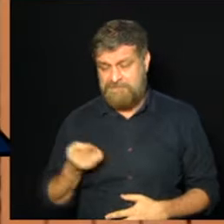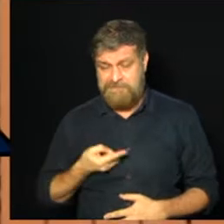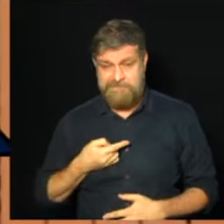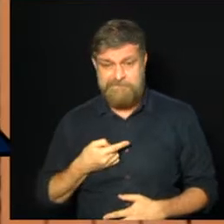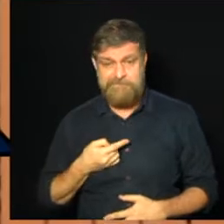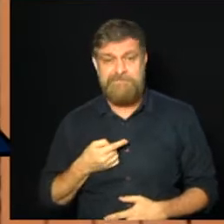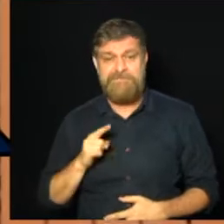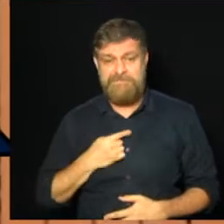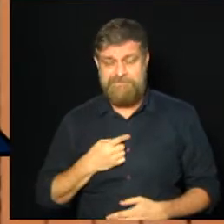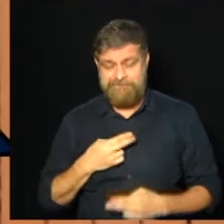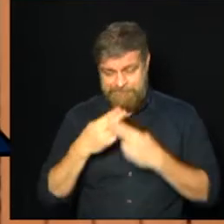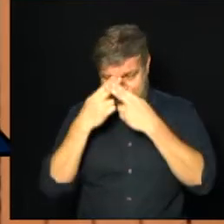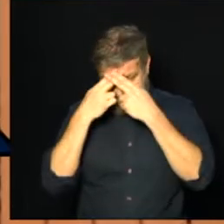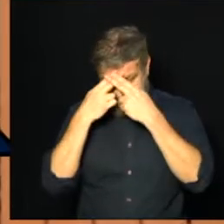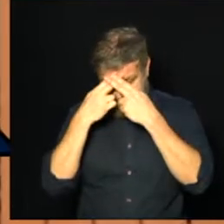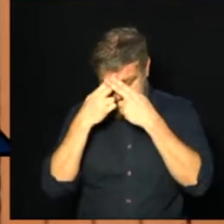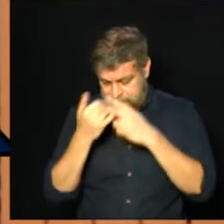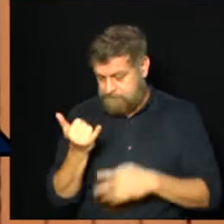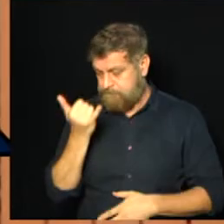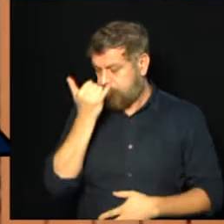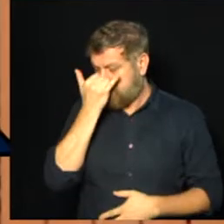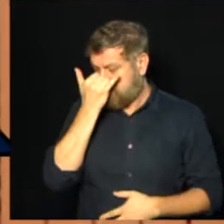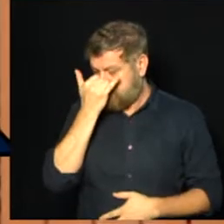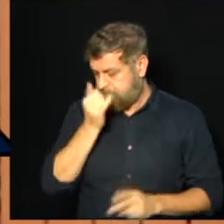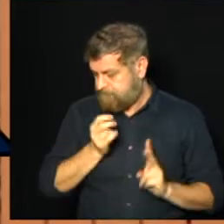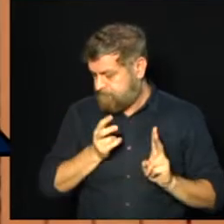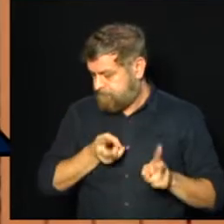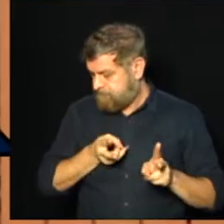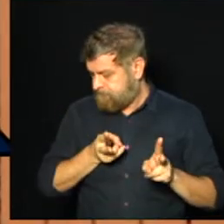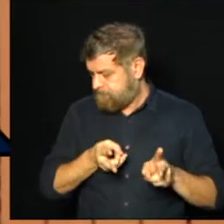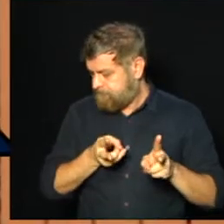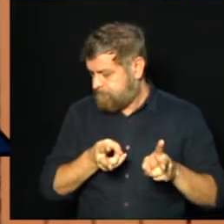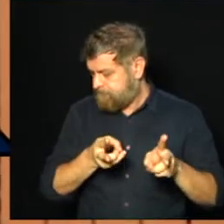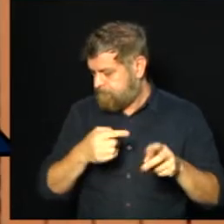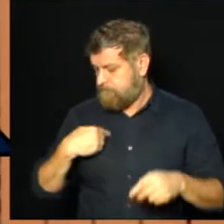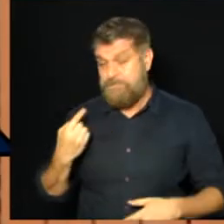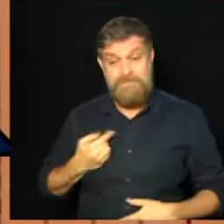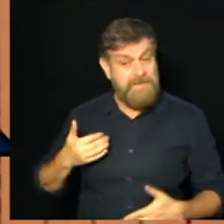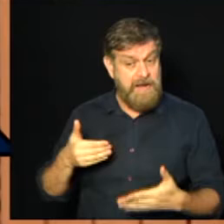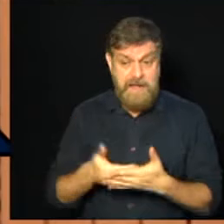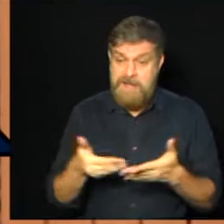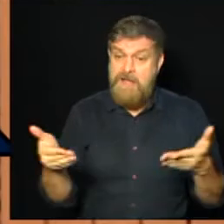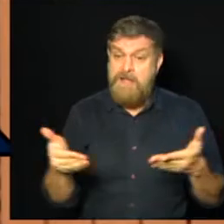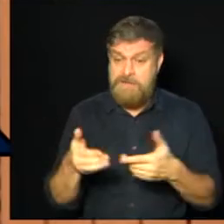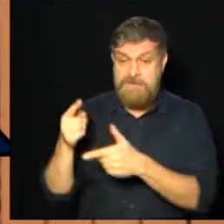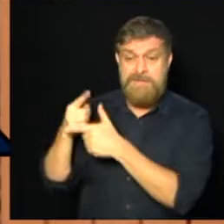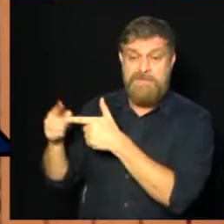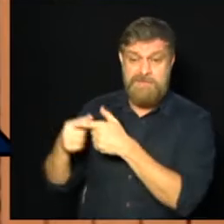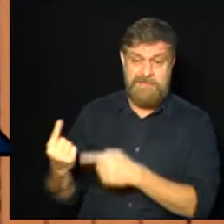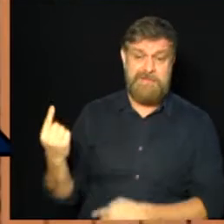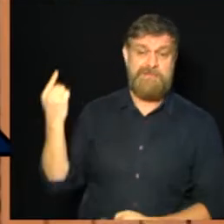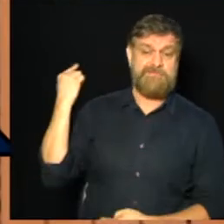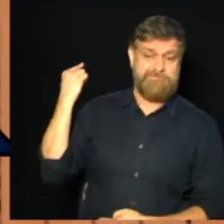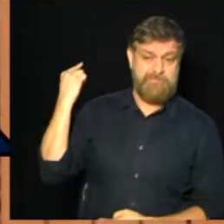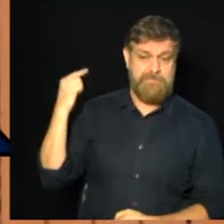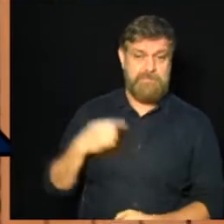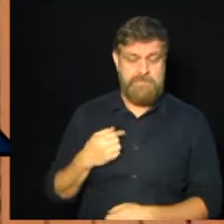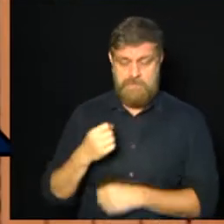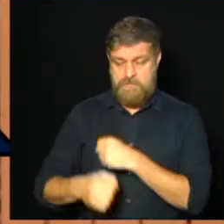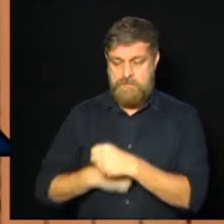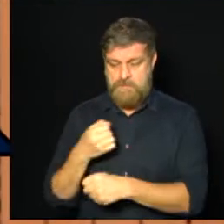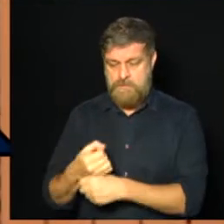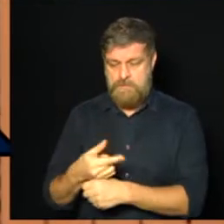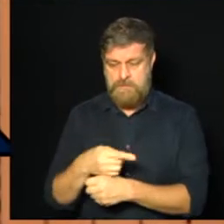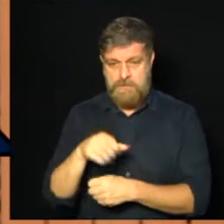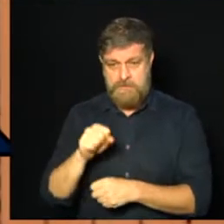têm consequências e elas acabam reverberando, e a gente lida com essas consequências. Em 2018, quando foi criada a Rede